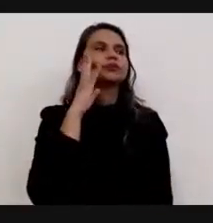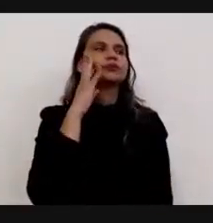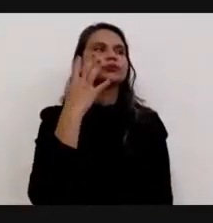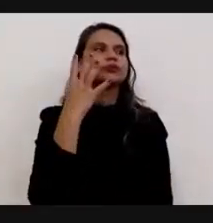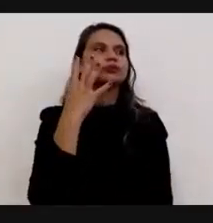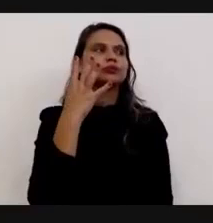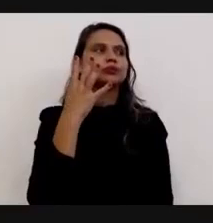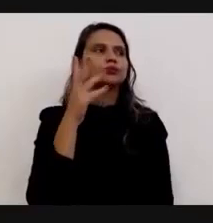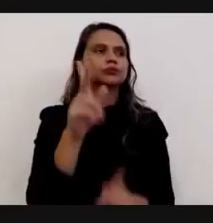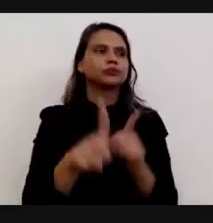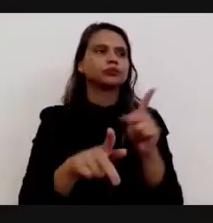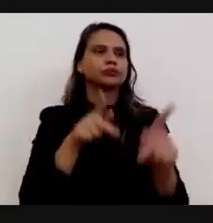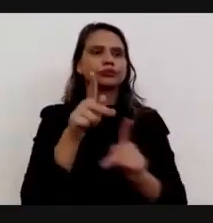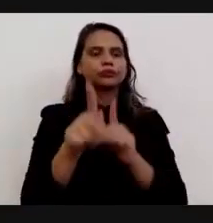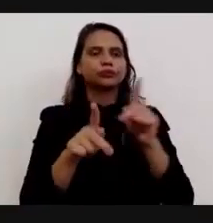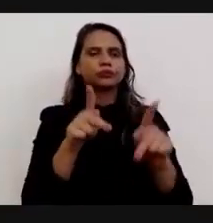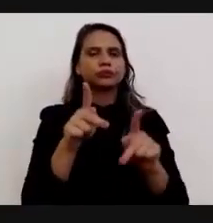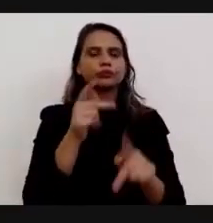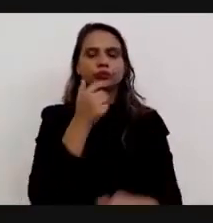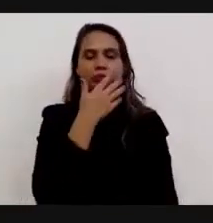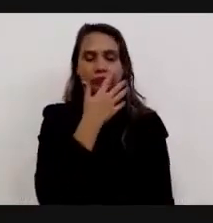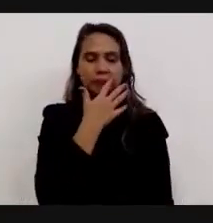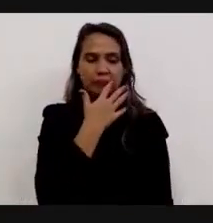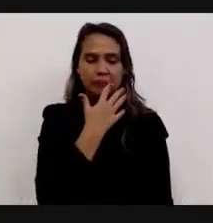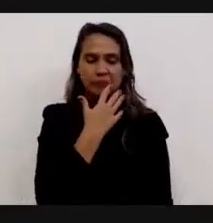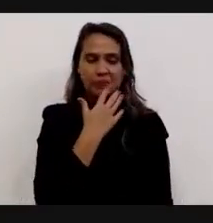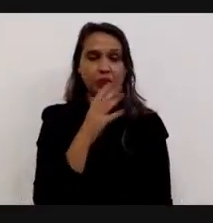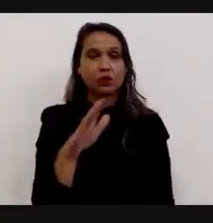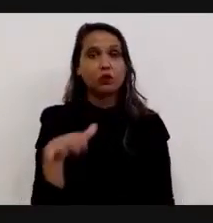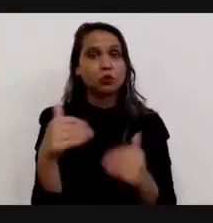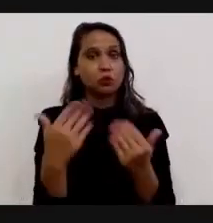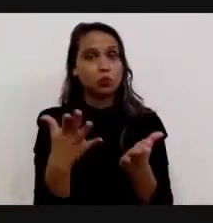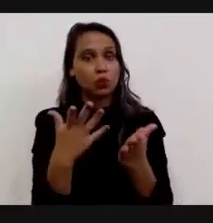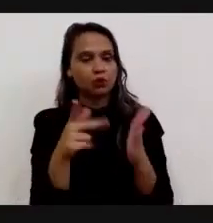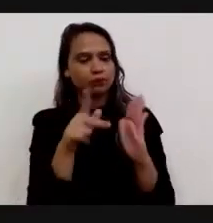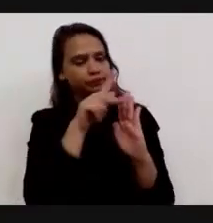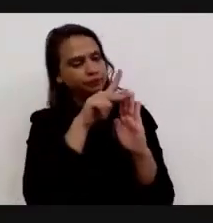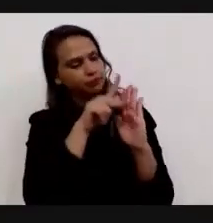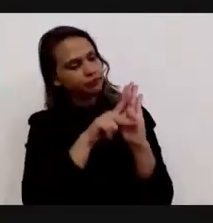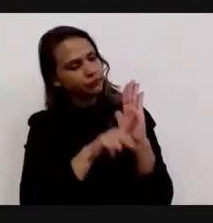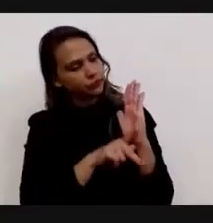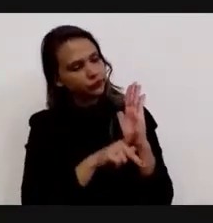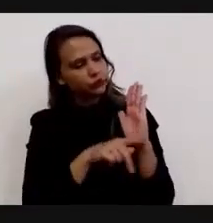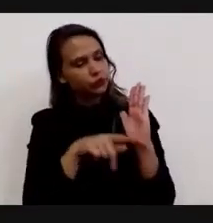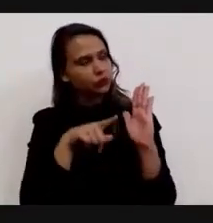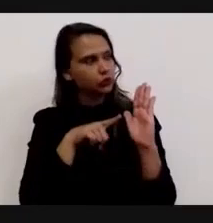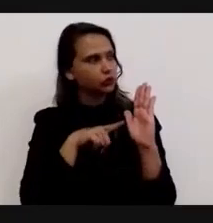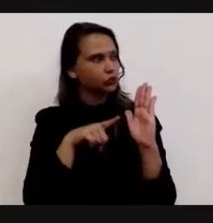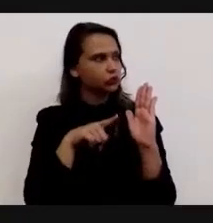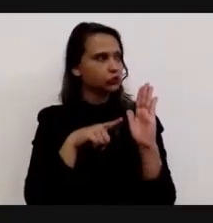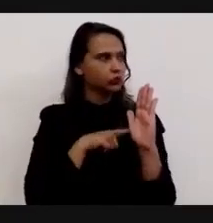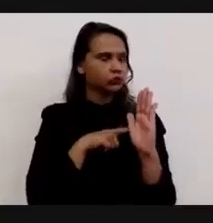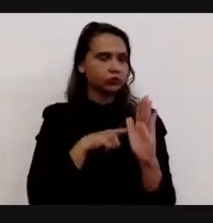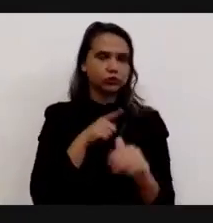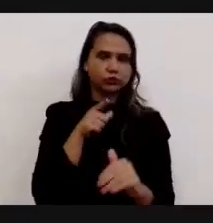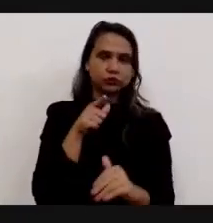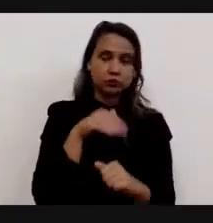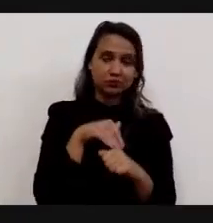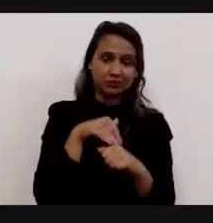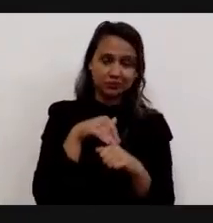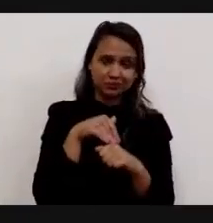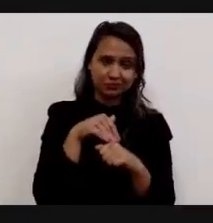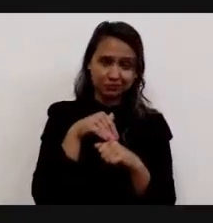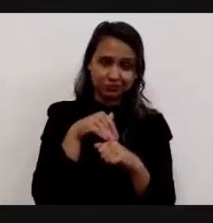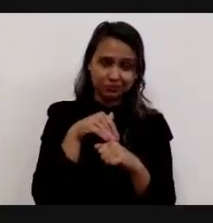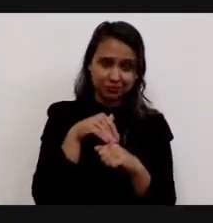deve ser população, ficou poluição aqui, mas é população. E qual dos seus projetos teve um alcance e satisfação